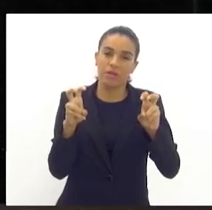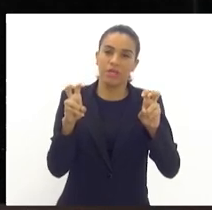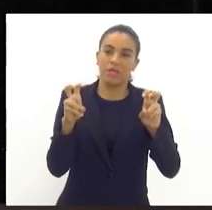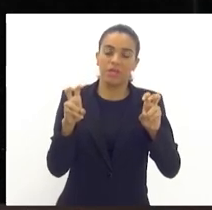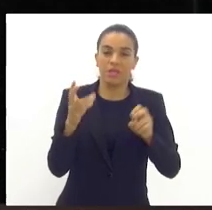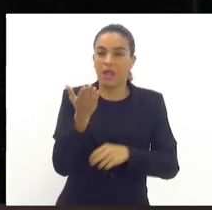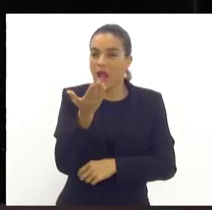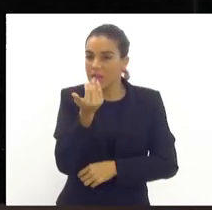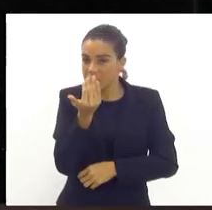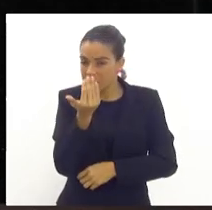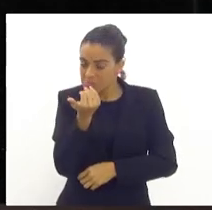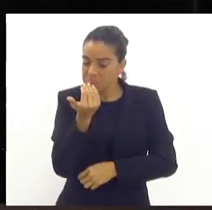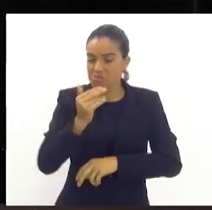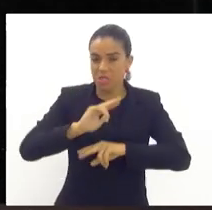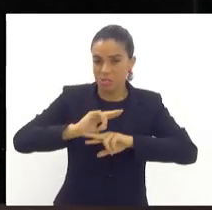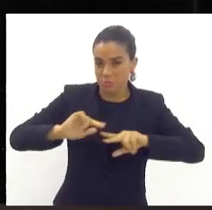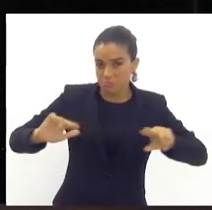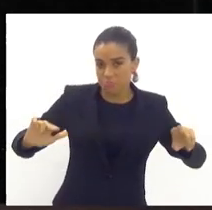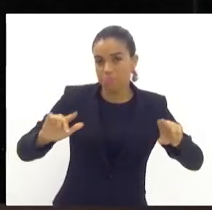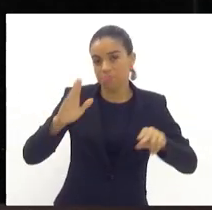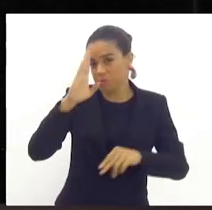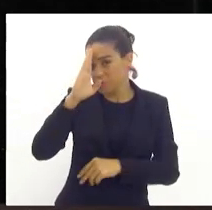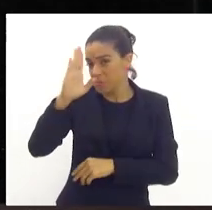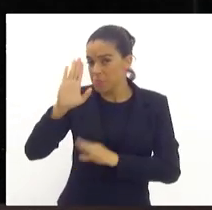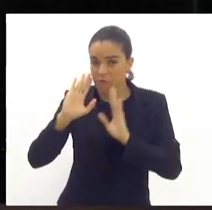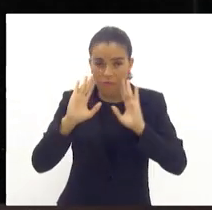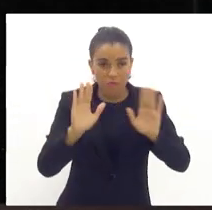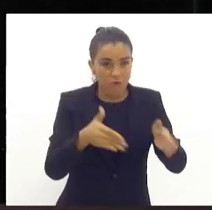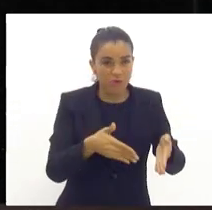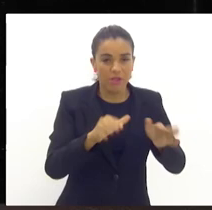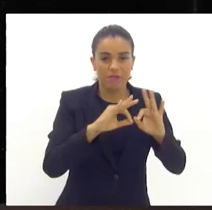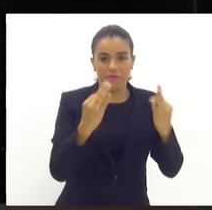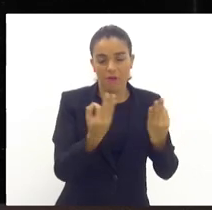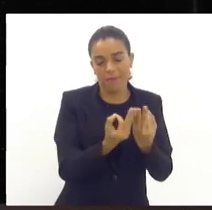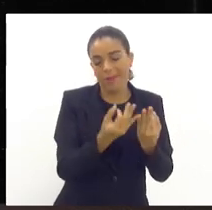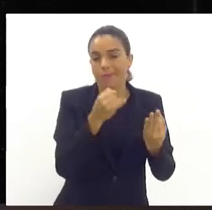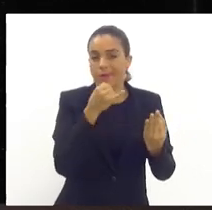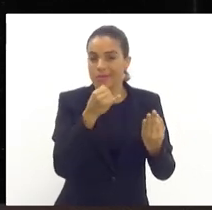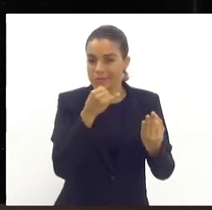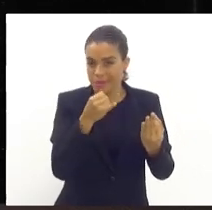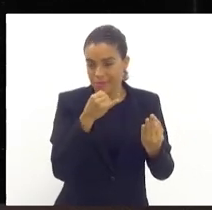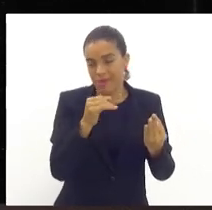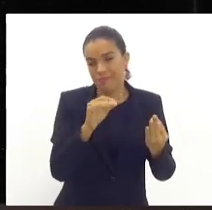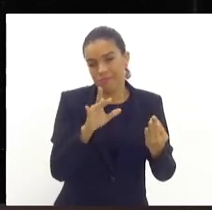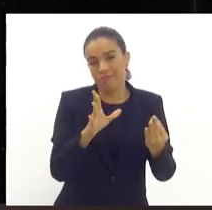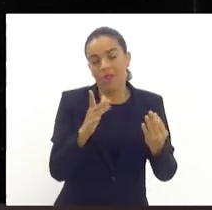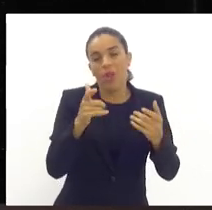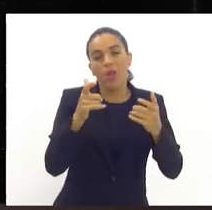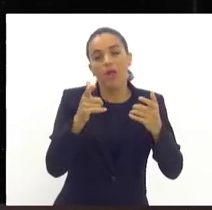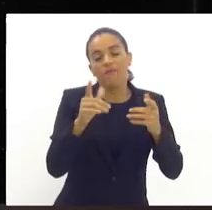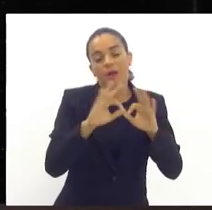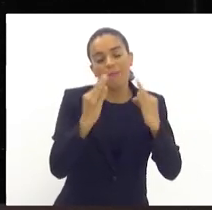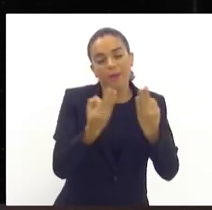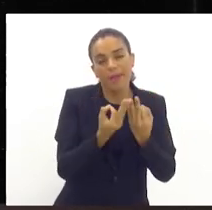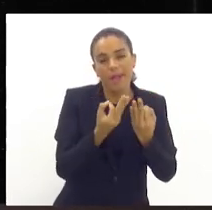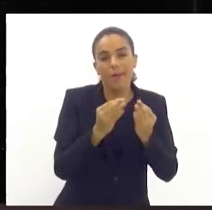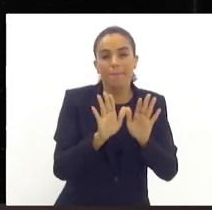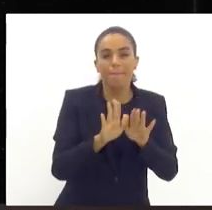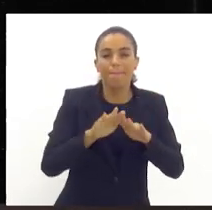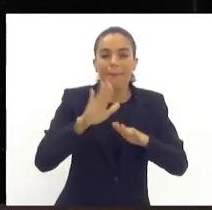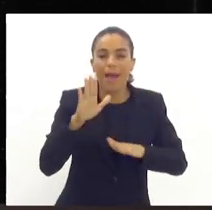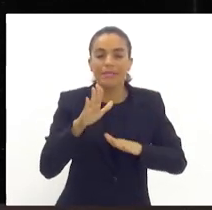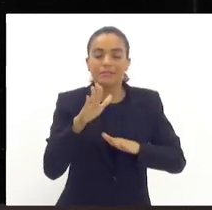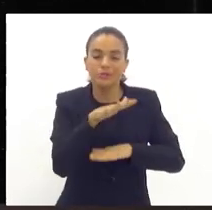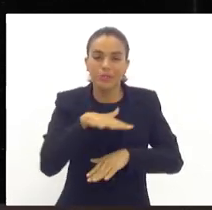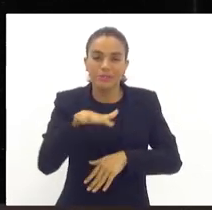da alimentação e principalmente voltada às famílias, no caso dos Quintais Verdes, famílias de baixa renda, que vão ter